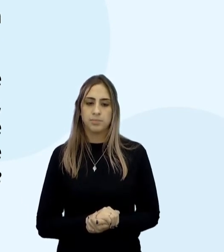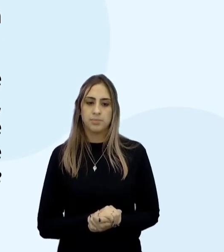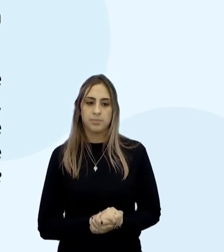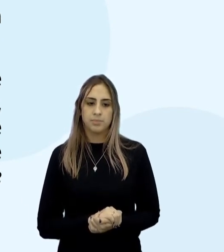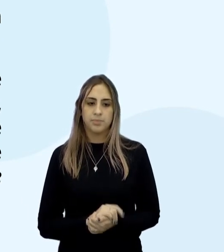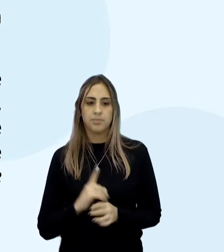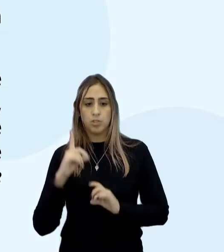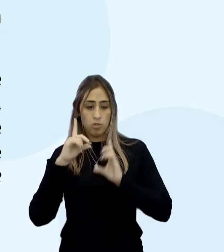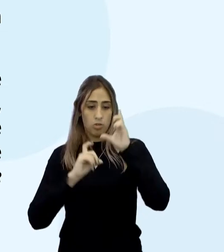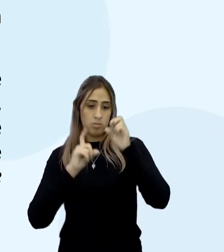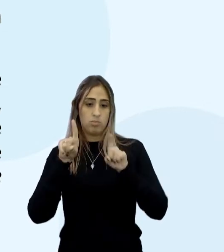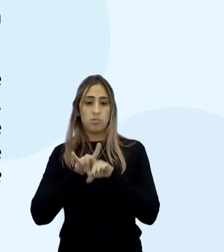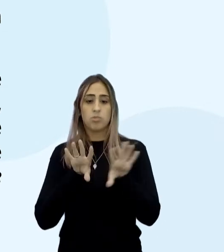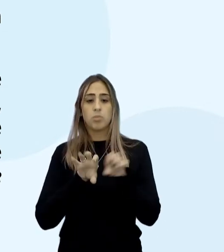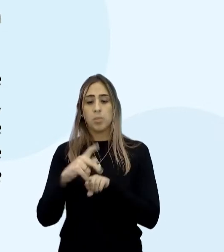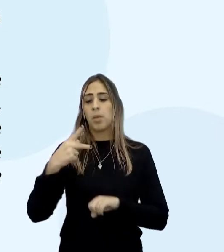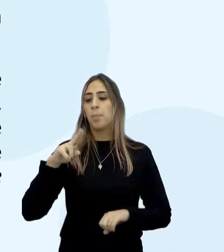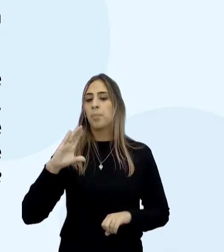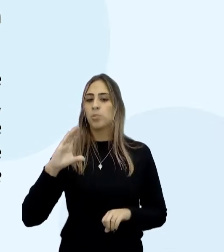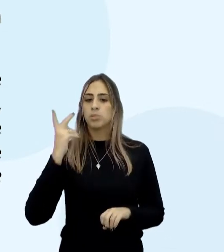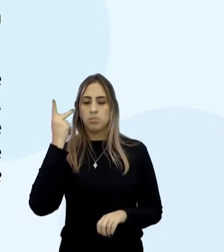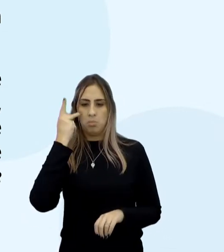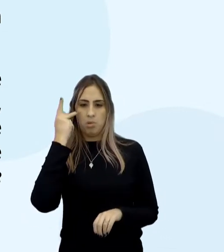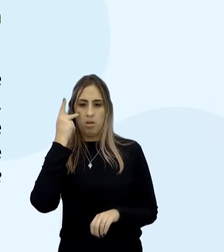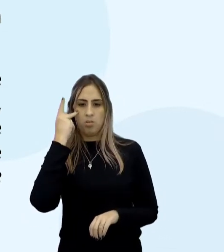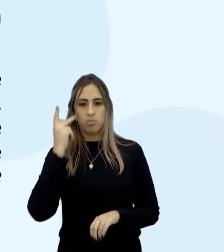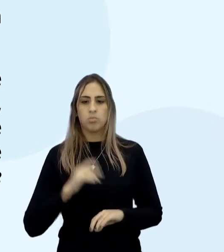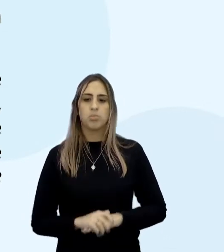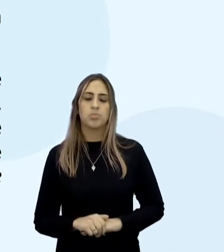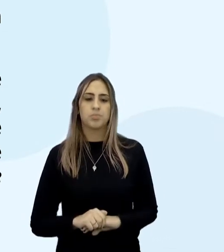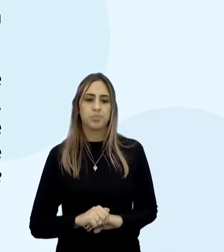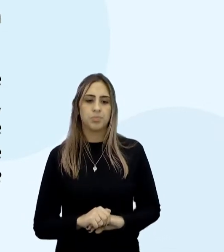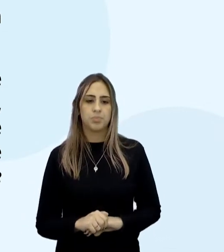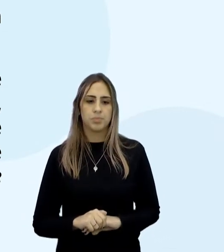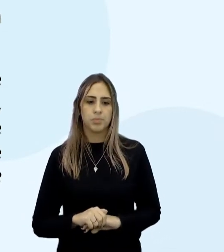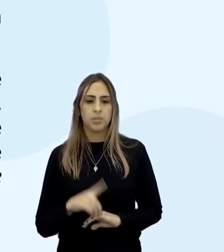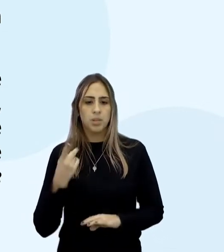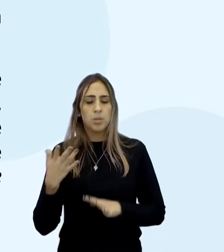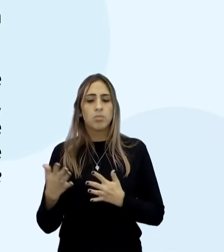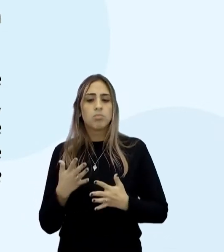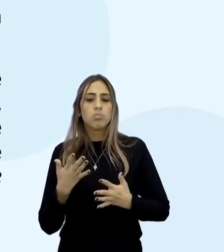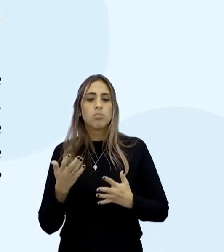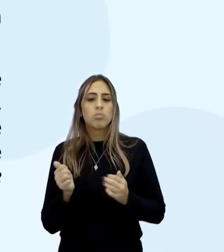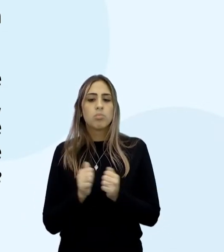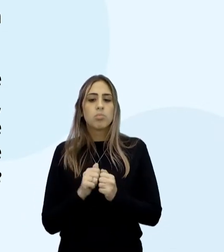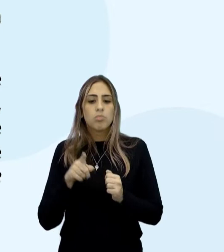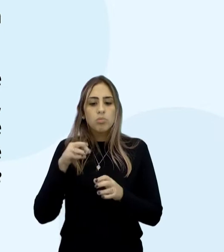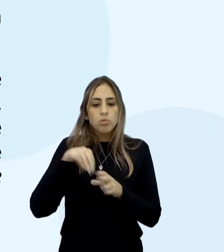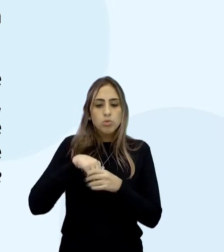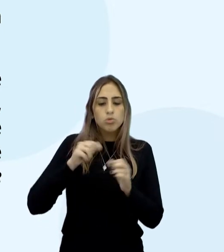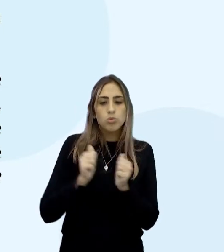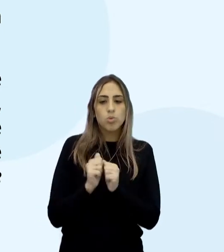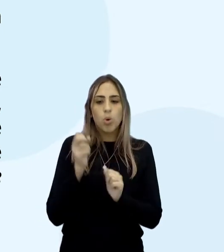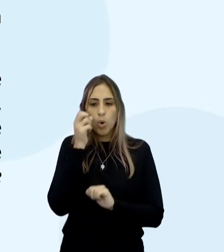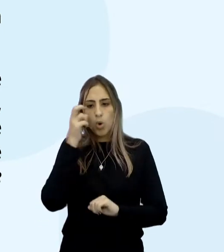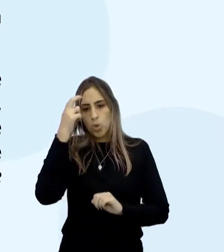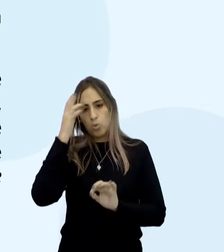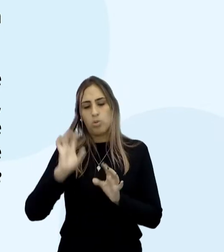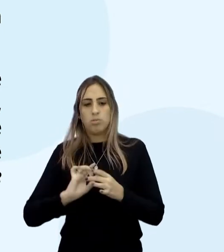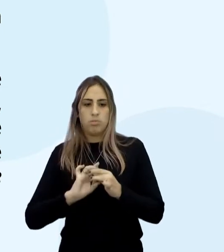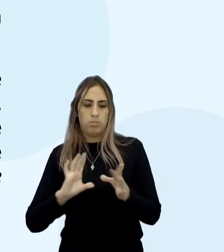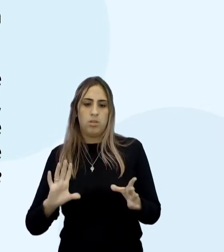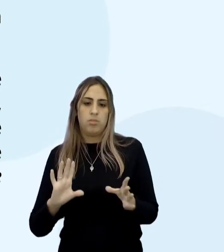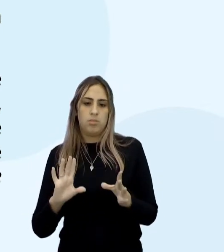e fotógrafo formado pela PUC São Paulo. Sobre seu envolvimento com a cultura livre, ó, especificando um pouquinho mais